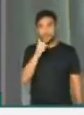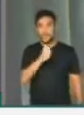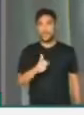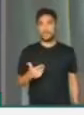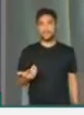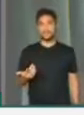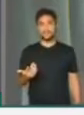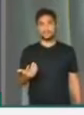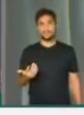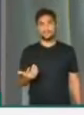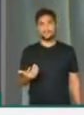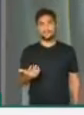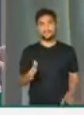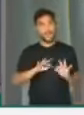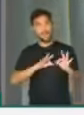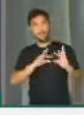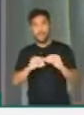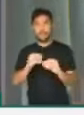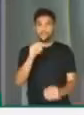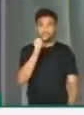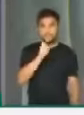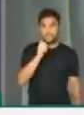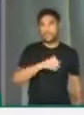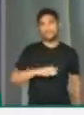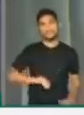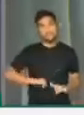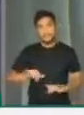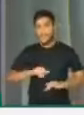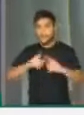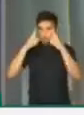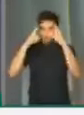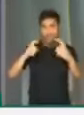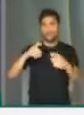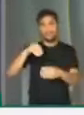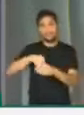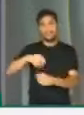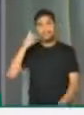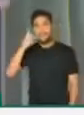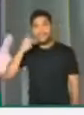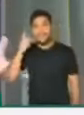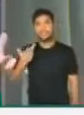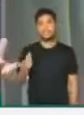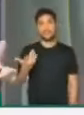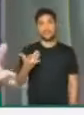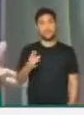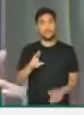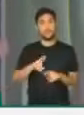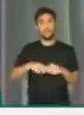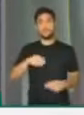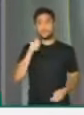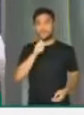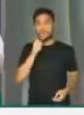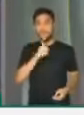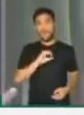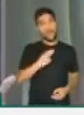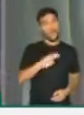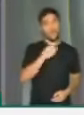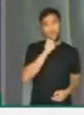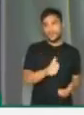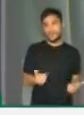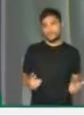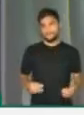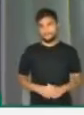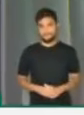agentes públicas a todas as mulheres que sofrem violência política de gênero ou simplesmente pelo fato de serem